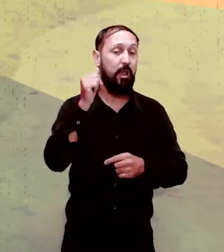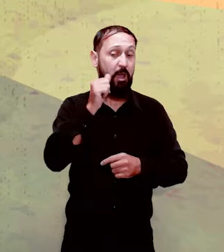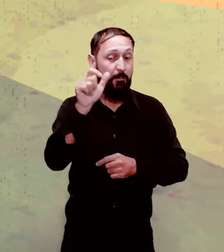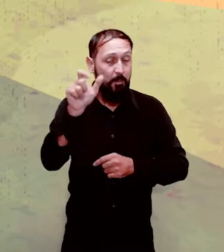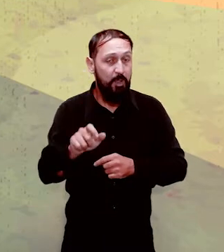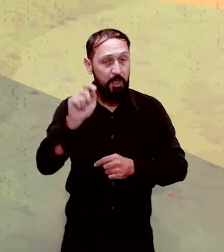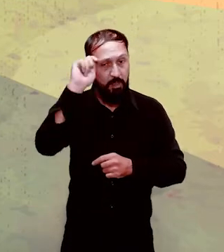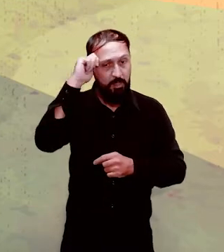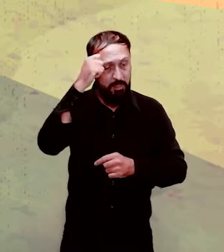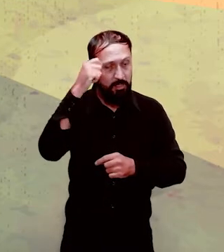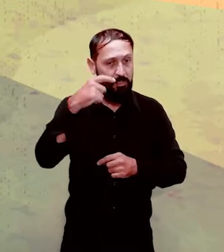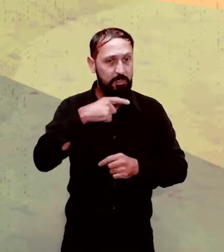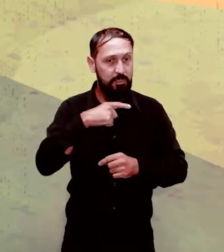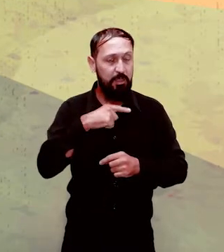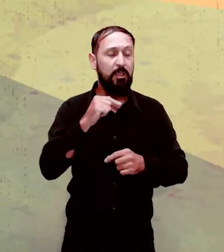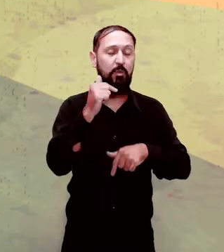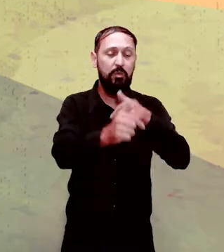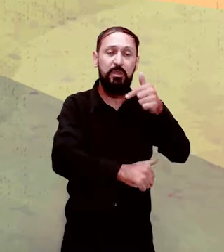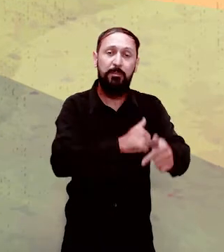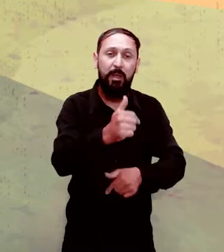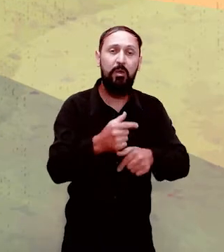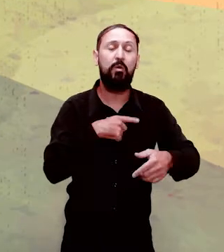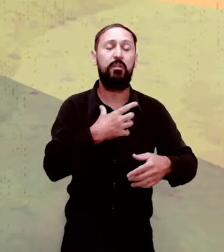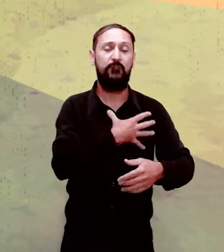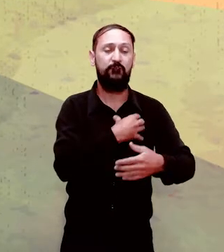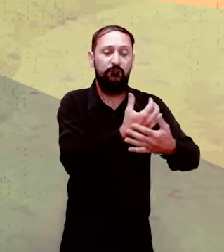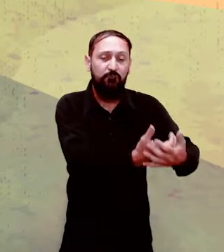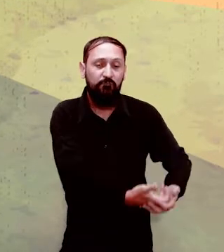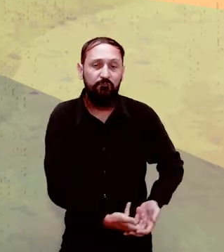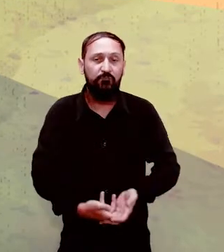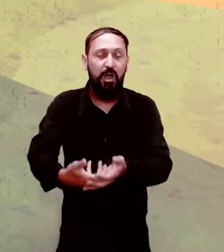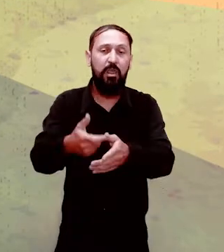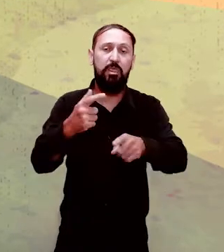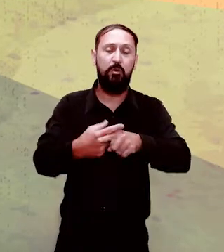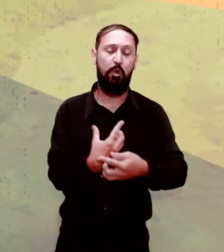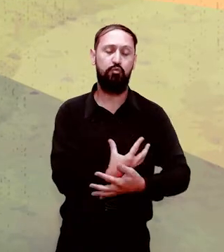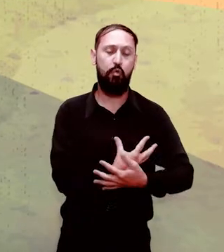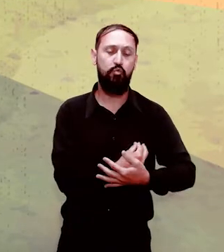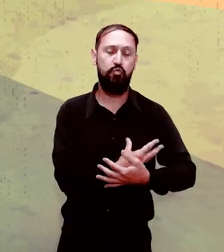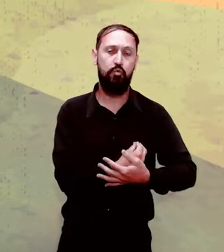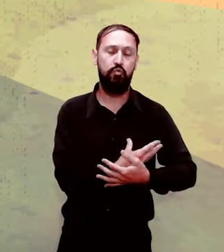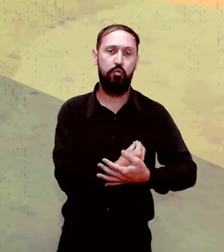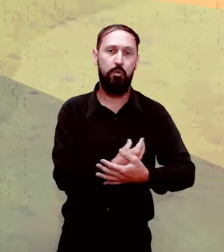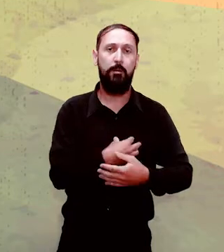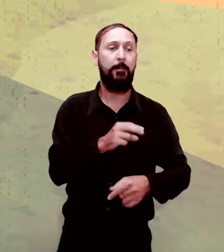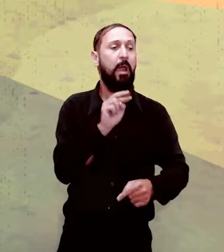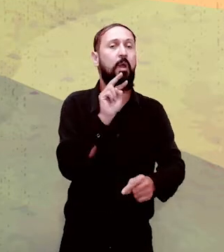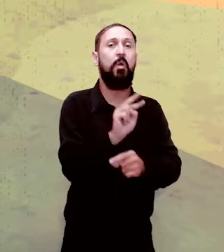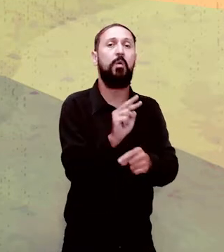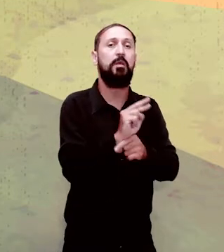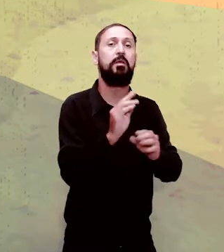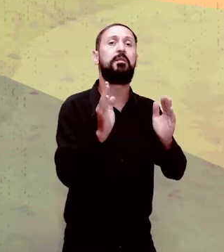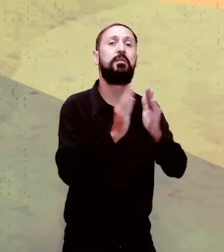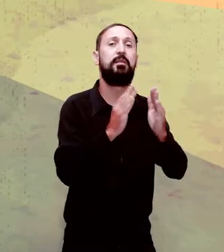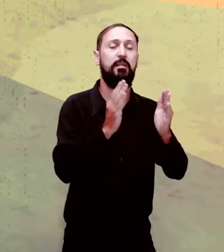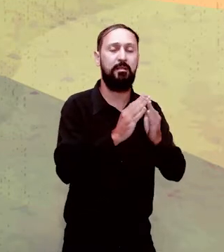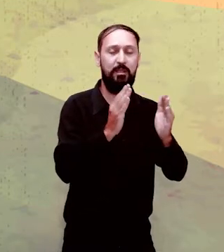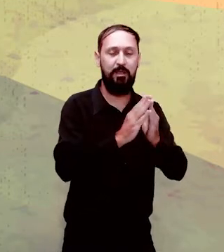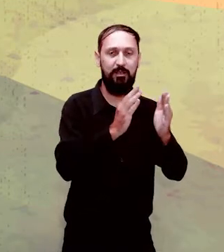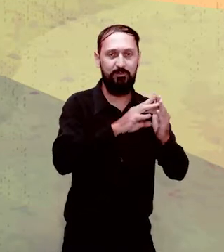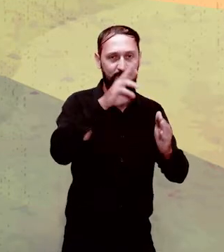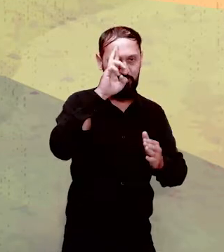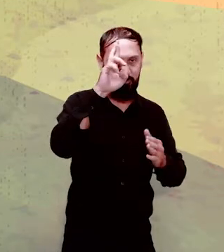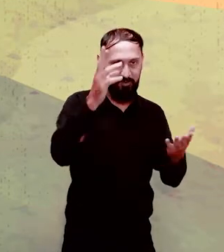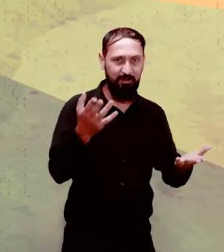mulheres negras que tiveram seus filhos arrancados, inclusive quando amamentavam, para cuidar da casa dos seus